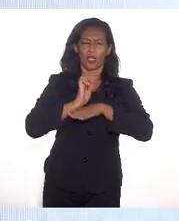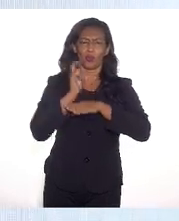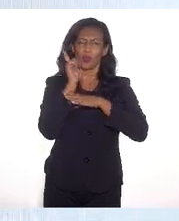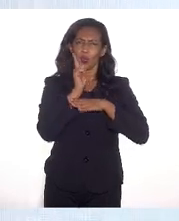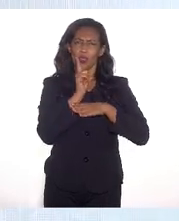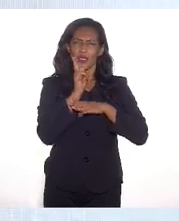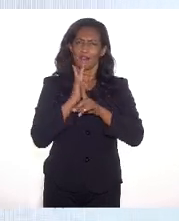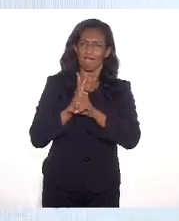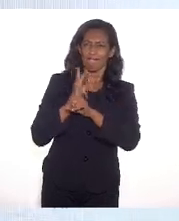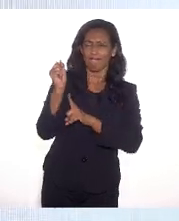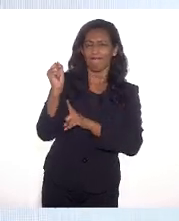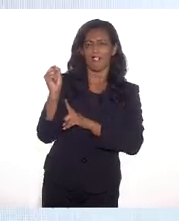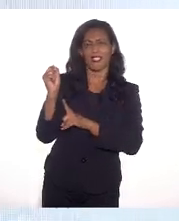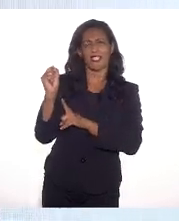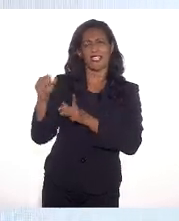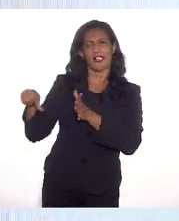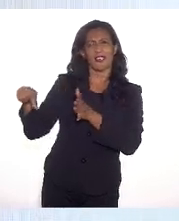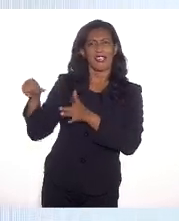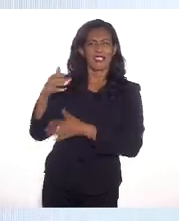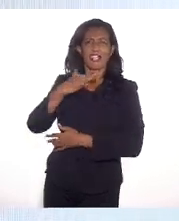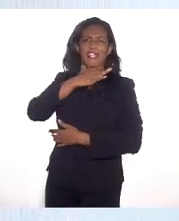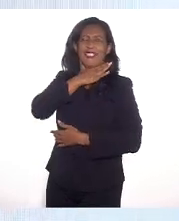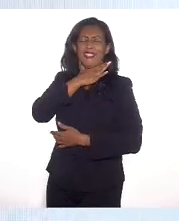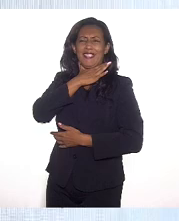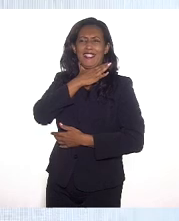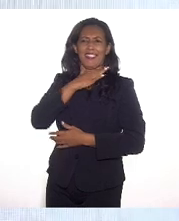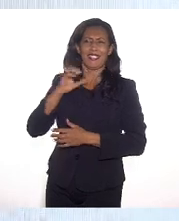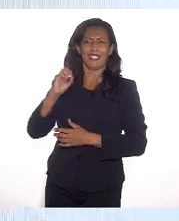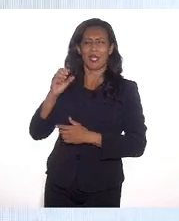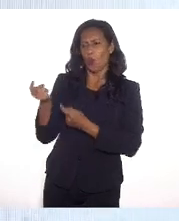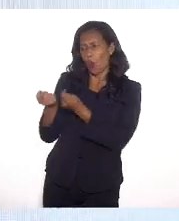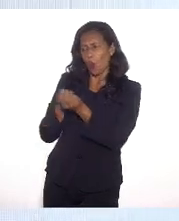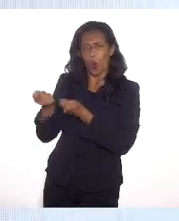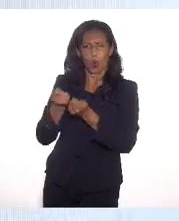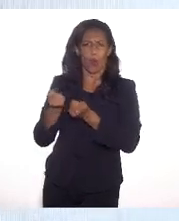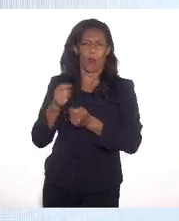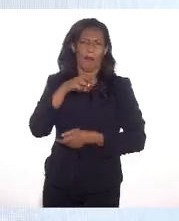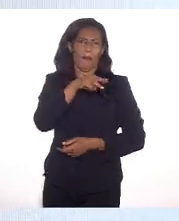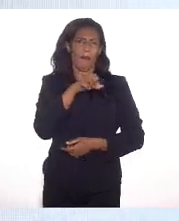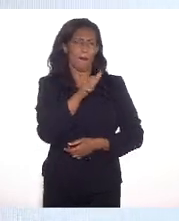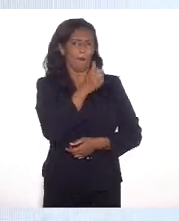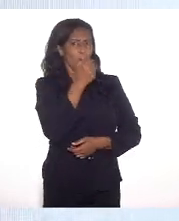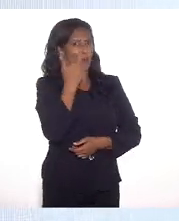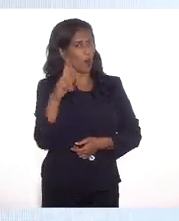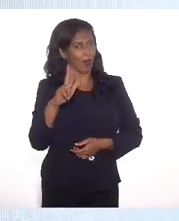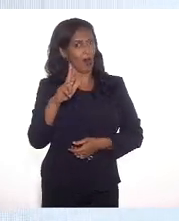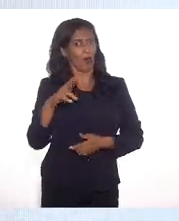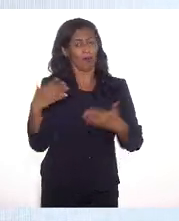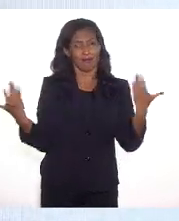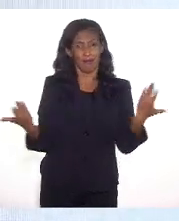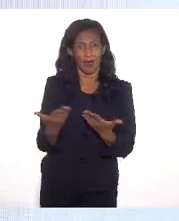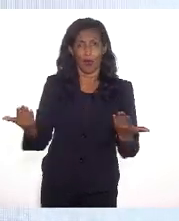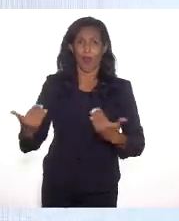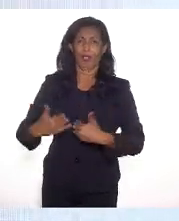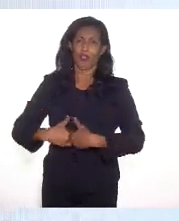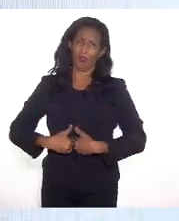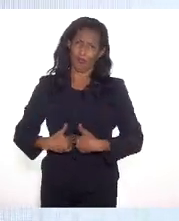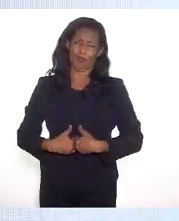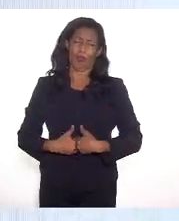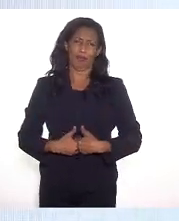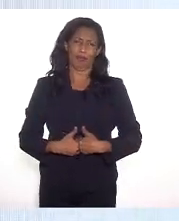que não é mais só uma crise econômica, uma crise moral, mas agora é uma crise mesmo de fome. Estou aqui com